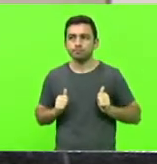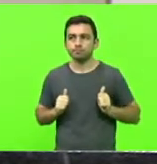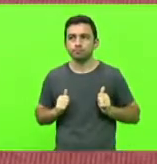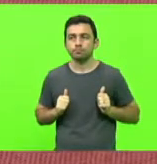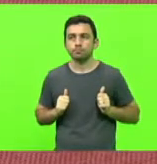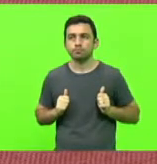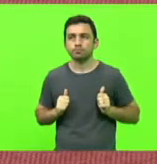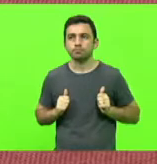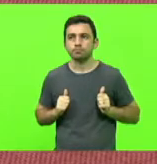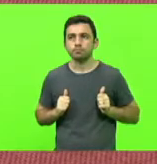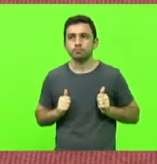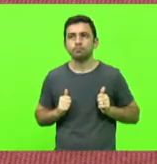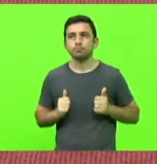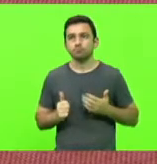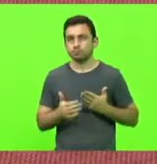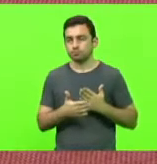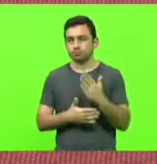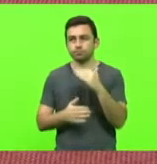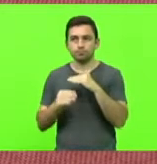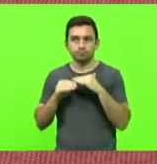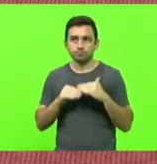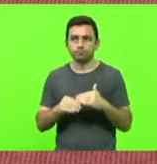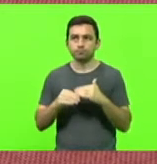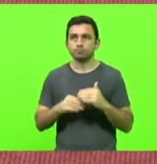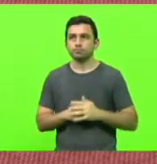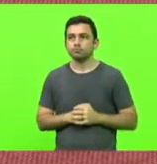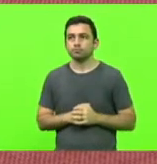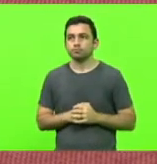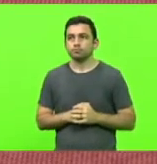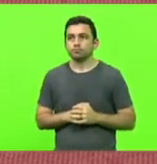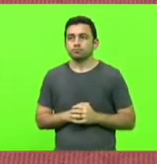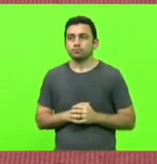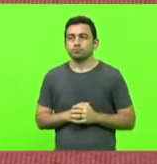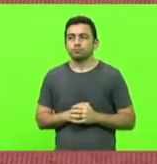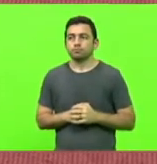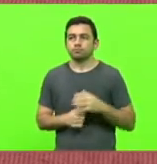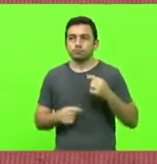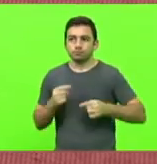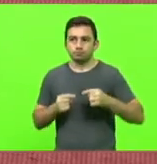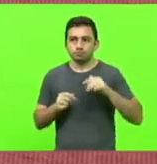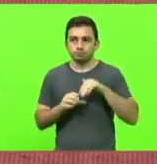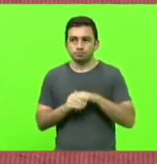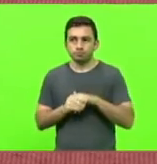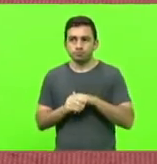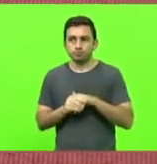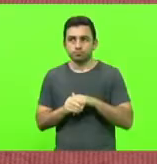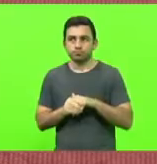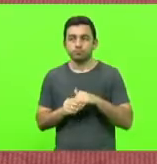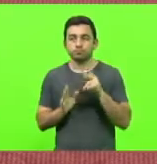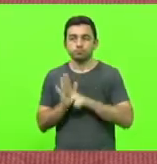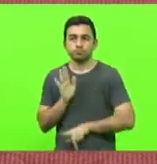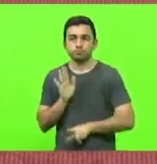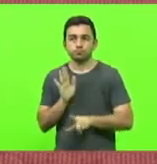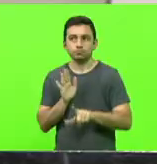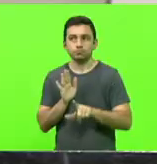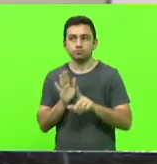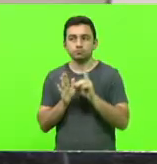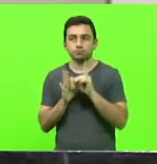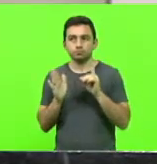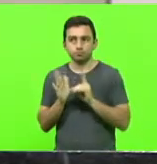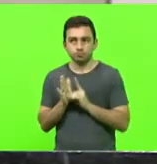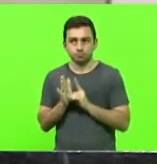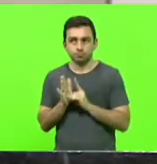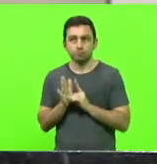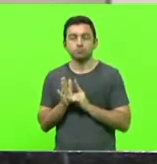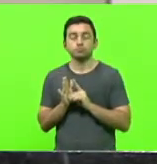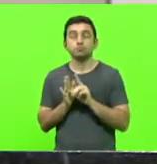encontra. Aprovado por unanimidade. Discussão e votação em turno único do projeto de decreto